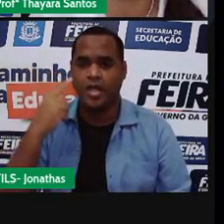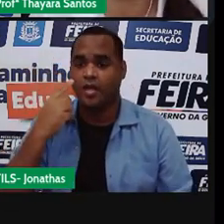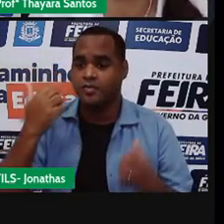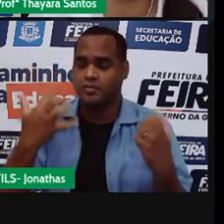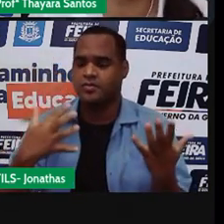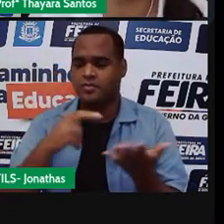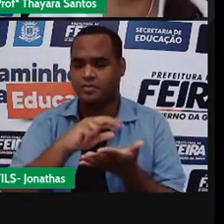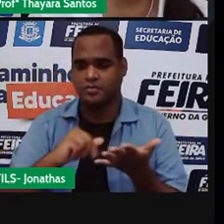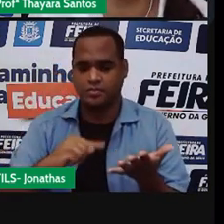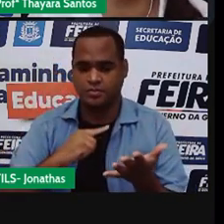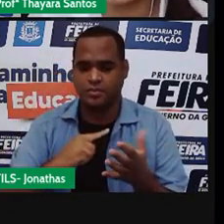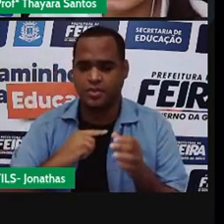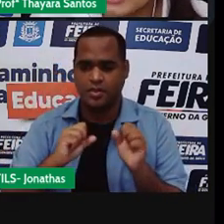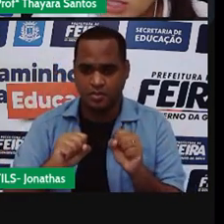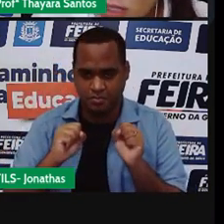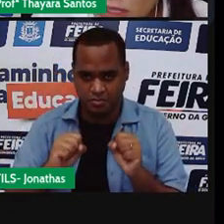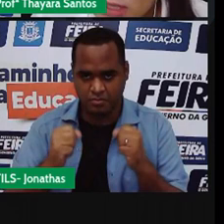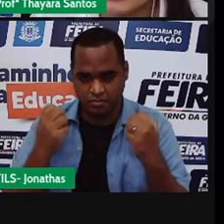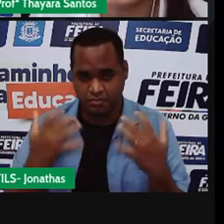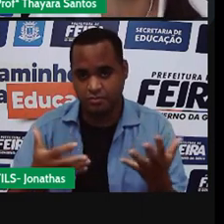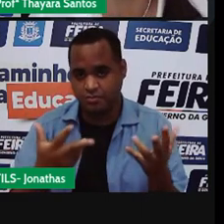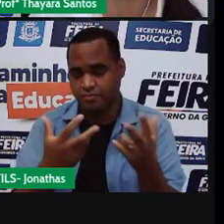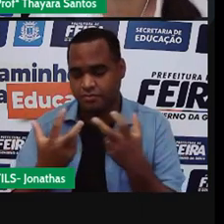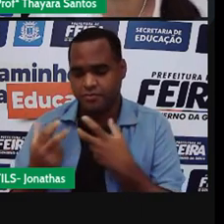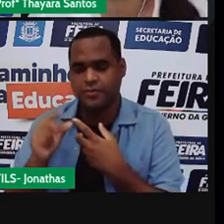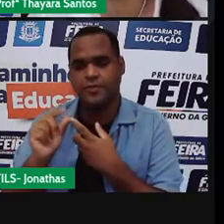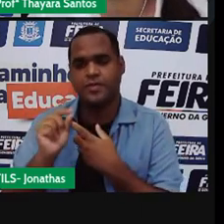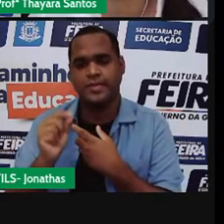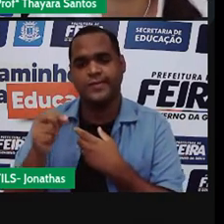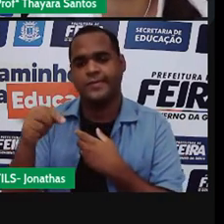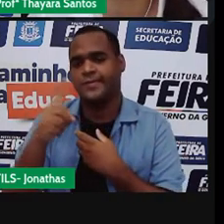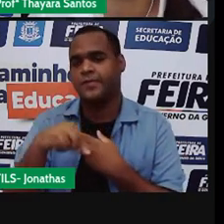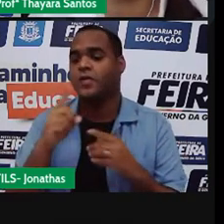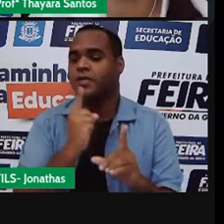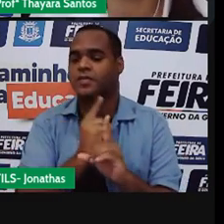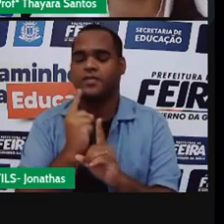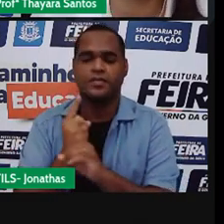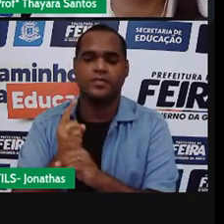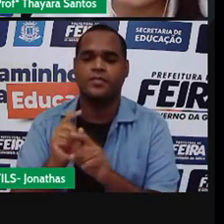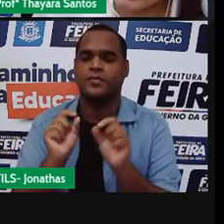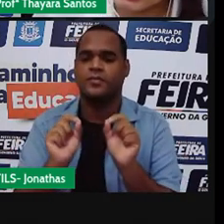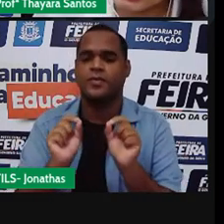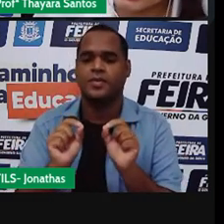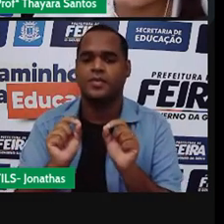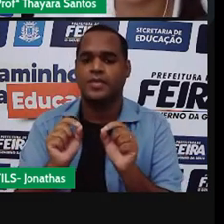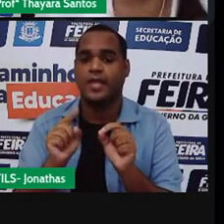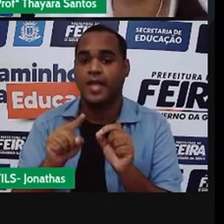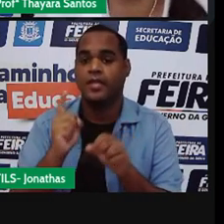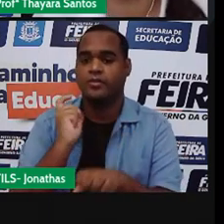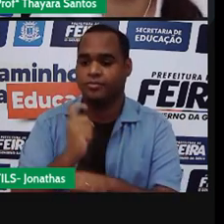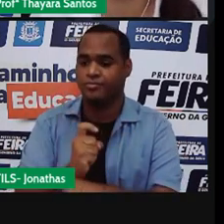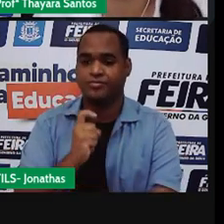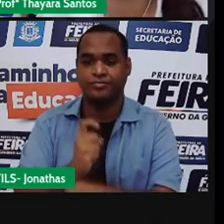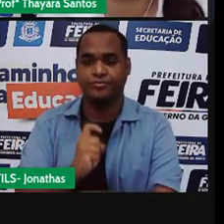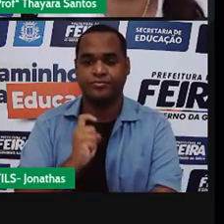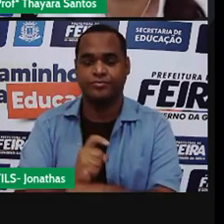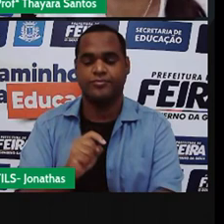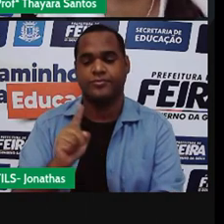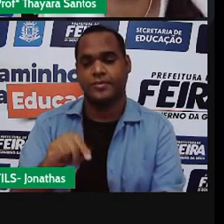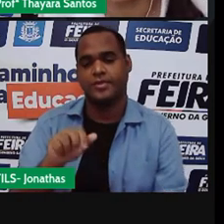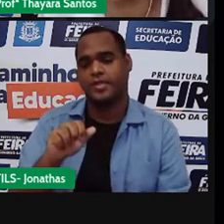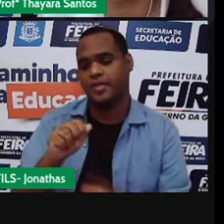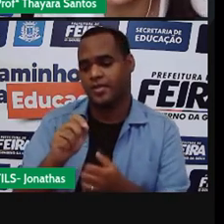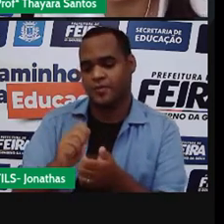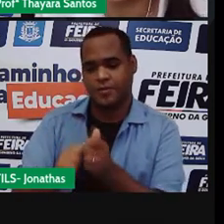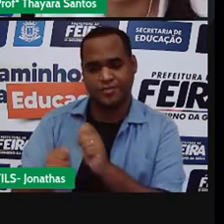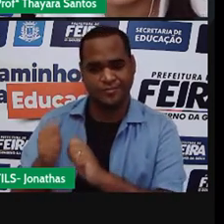de se movimentar tanto. Isso está indicando que ela agora encontra-se no estado sólido, onde os átomos têm